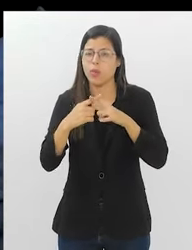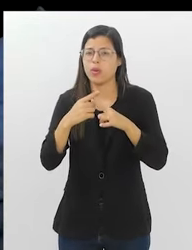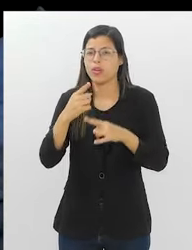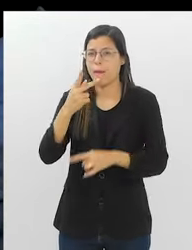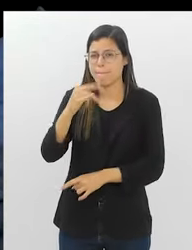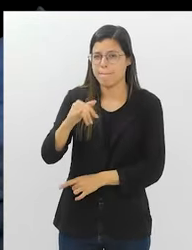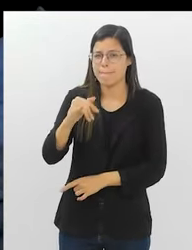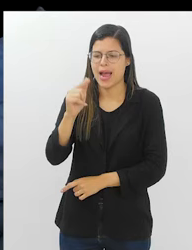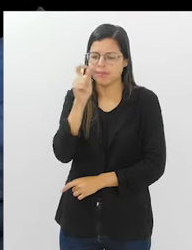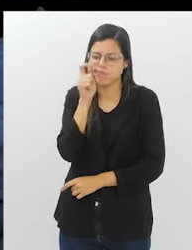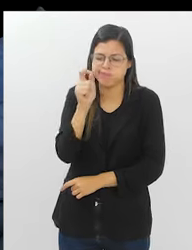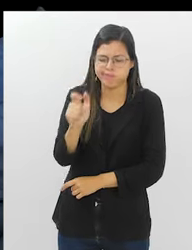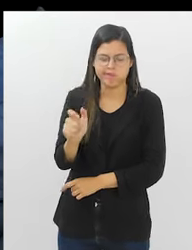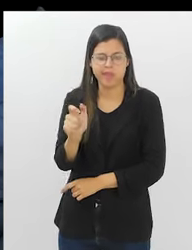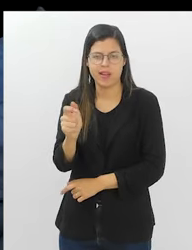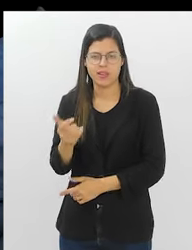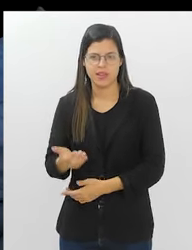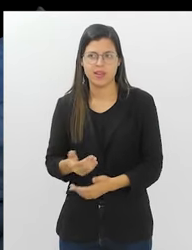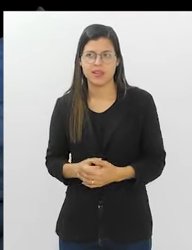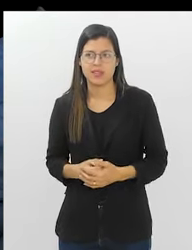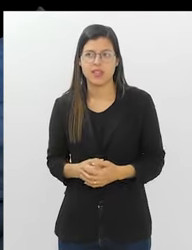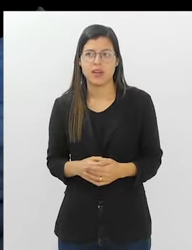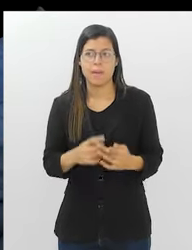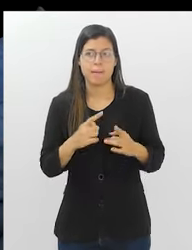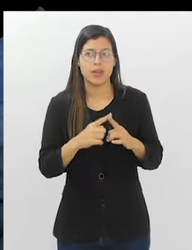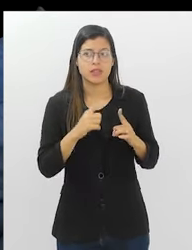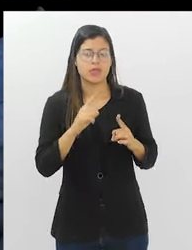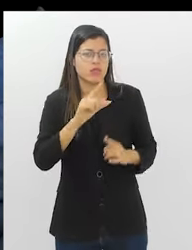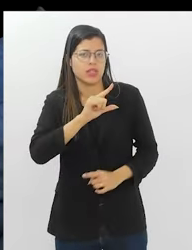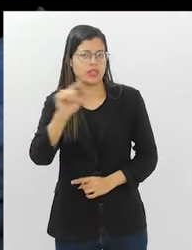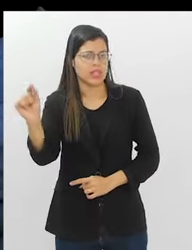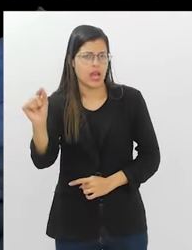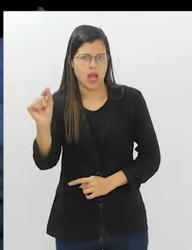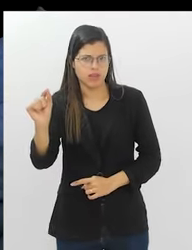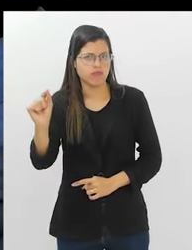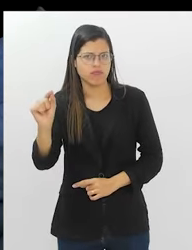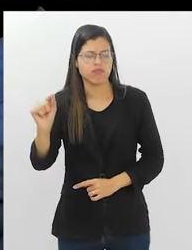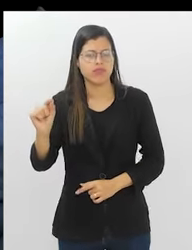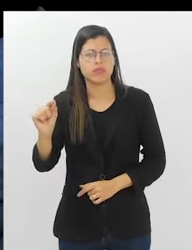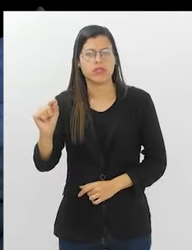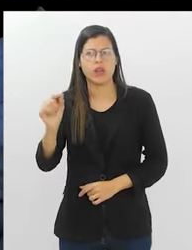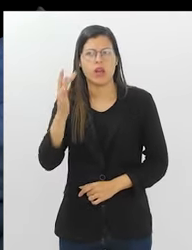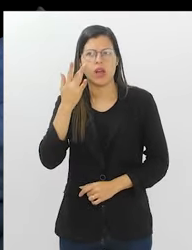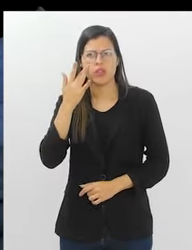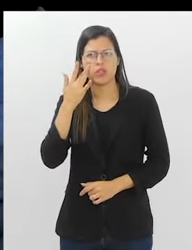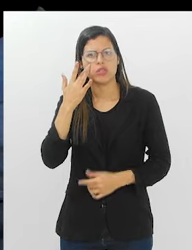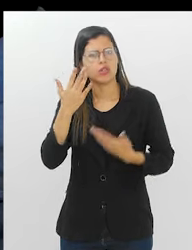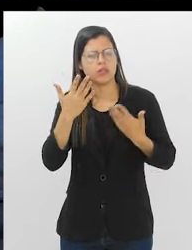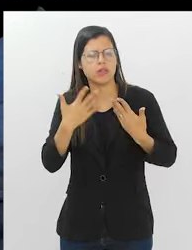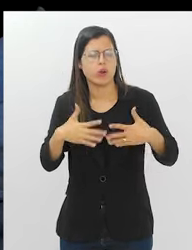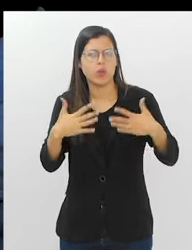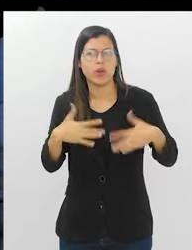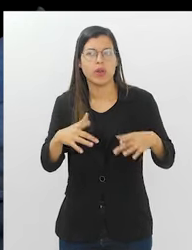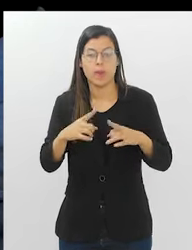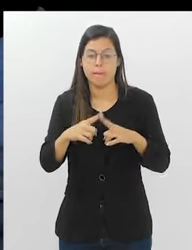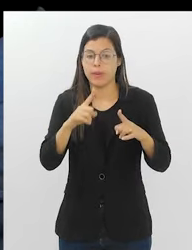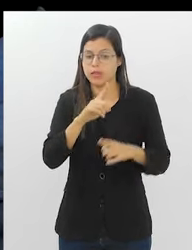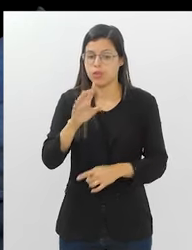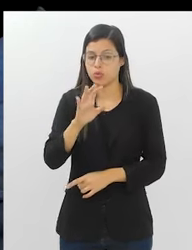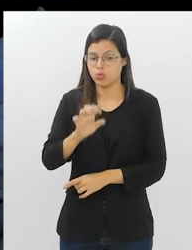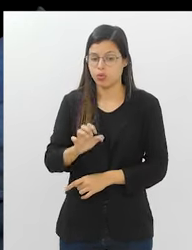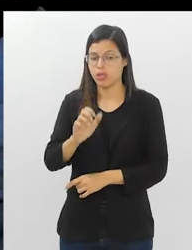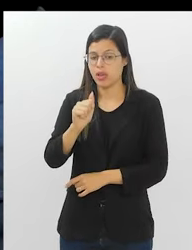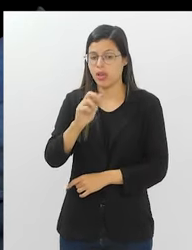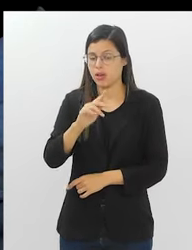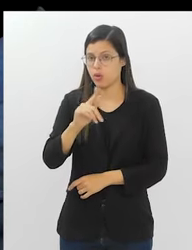pai interesseiro, né? Mas quando ele sai, vai embora, eu acho que tudo se acalma. Mas a do Zé